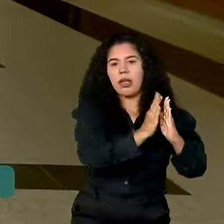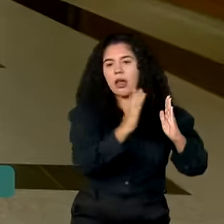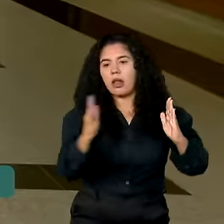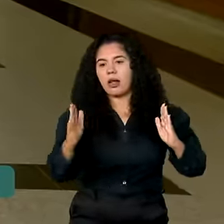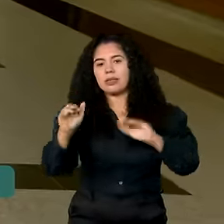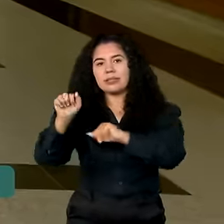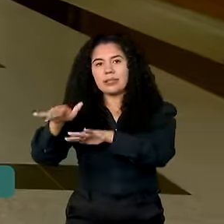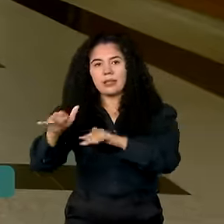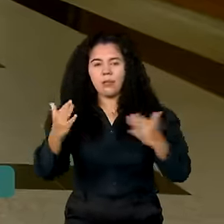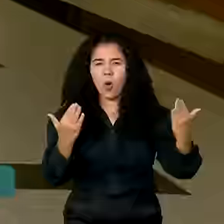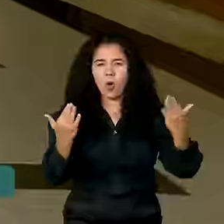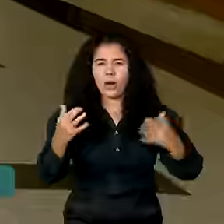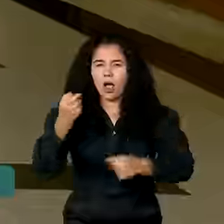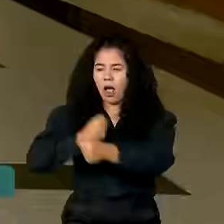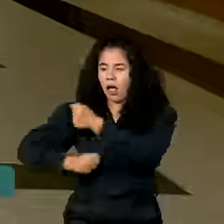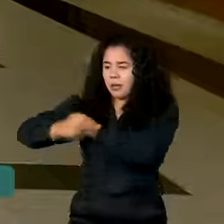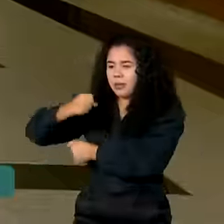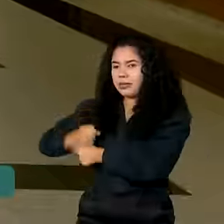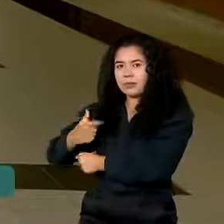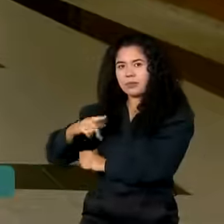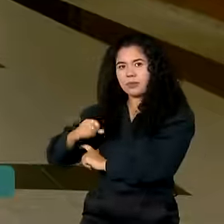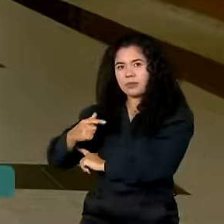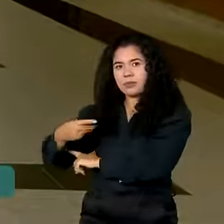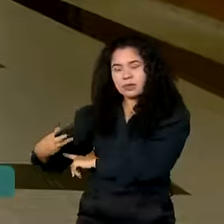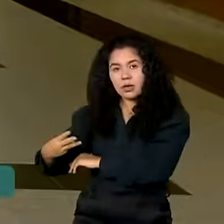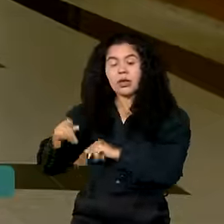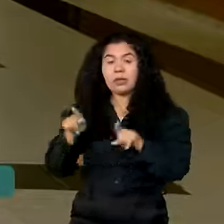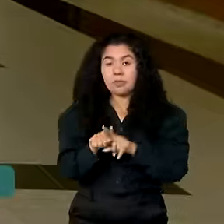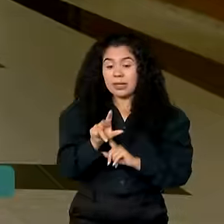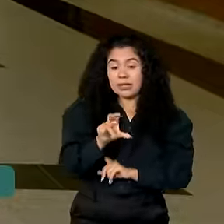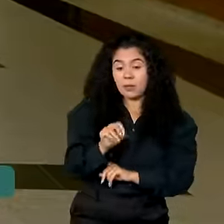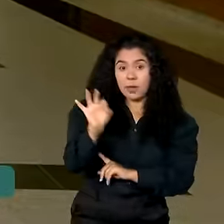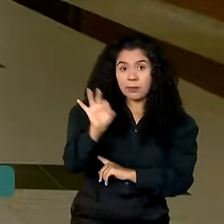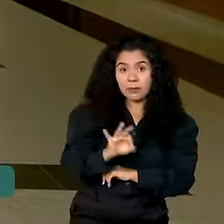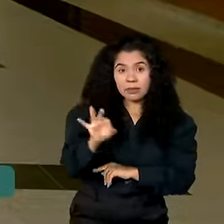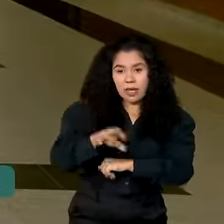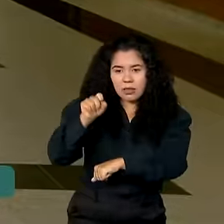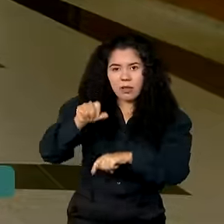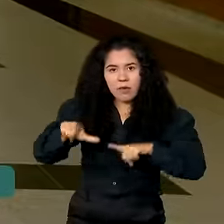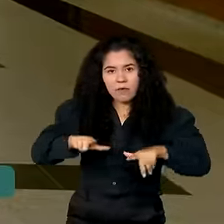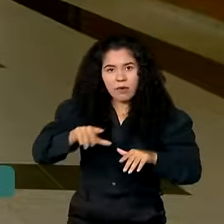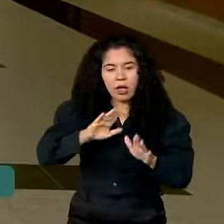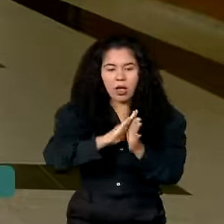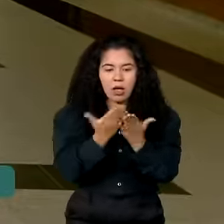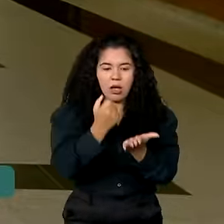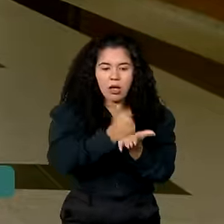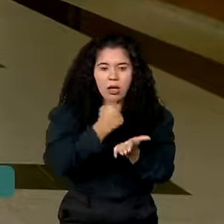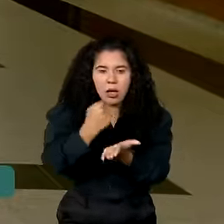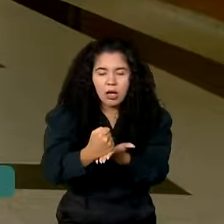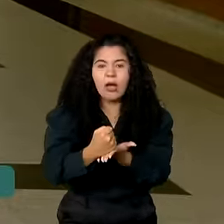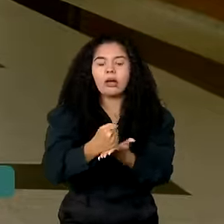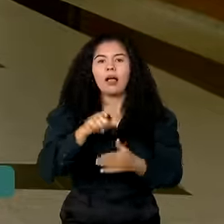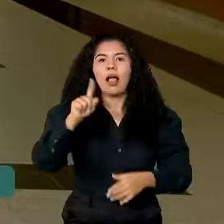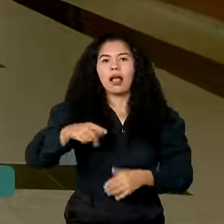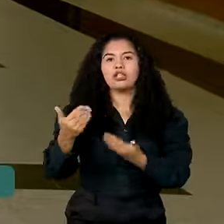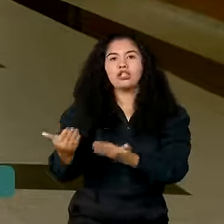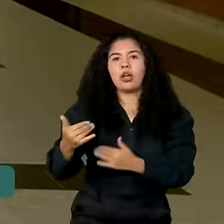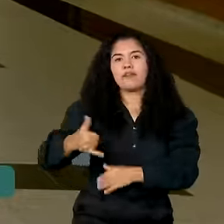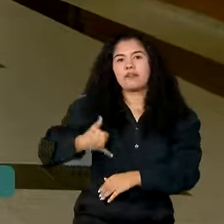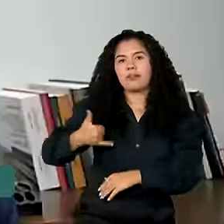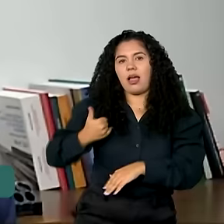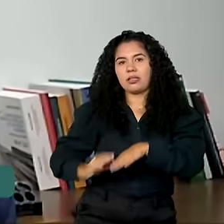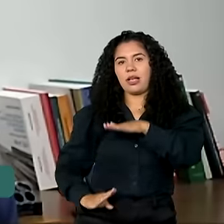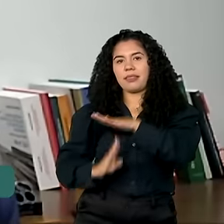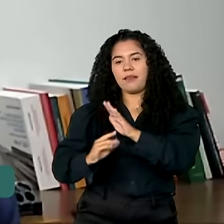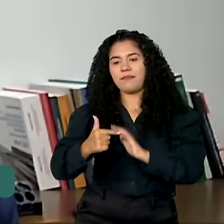mesmo período do ano passado. E mais da metade dessas contratações é de jovens de até 24 anos de